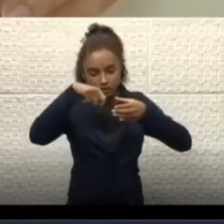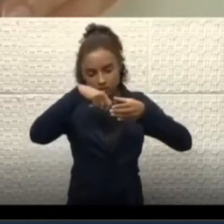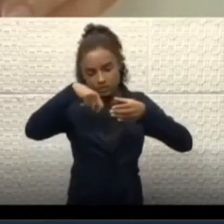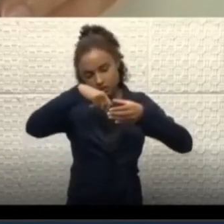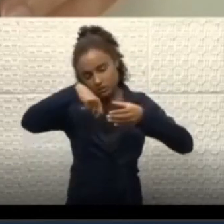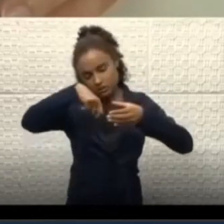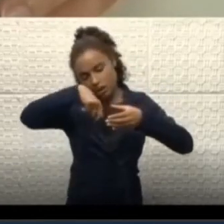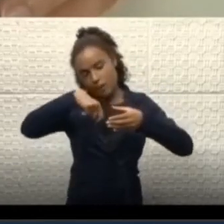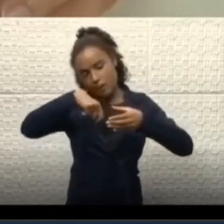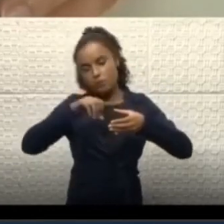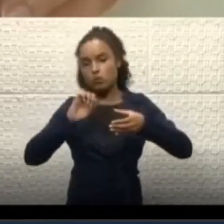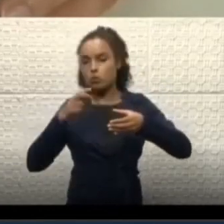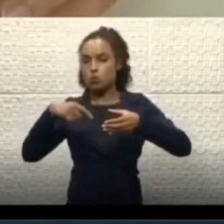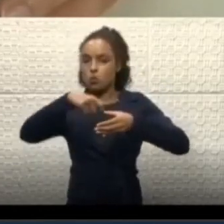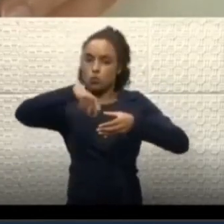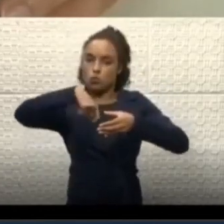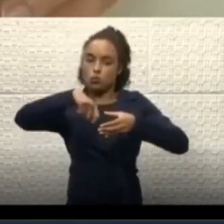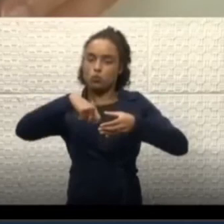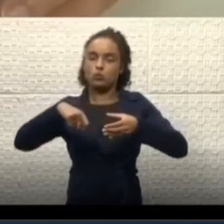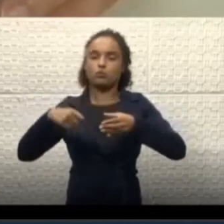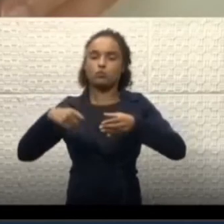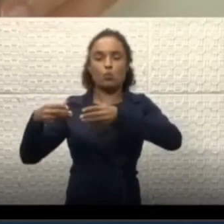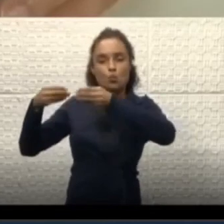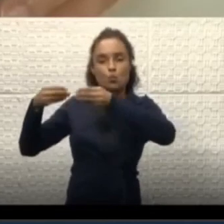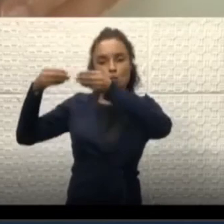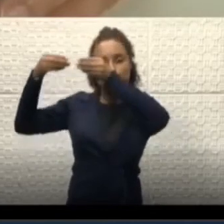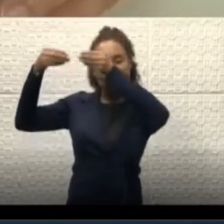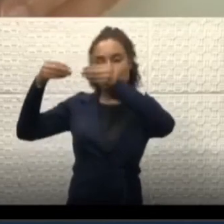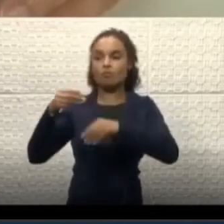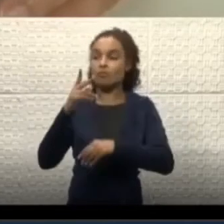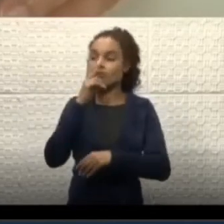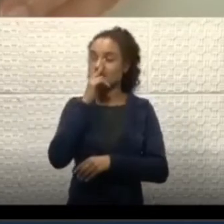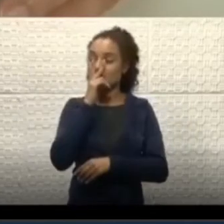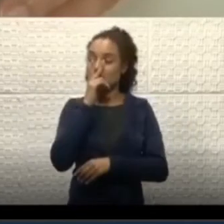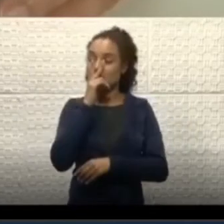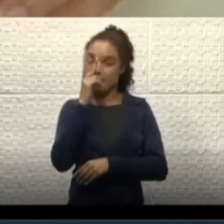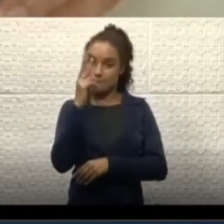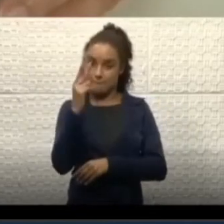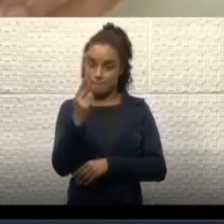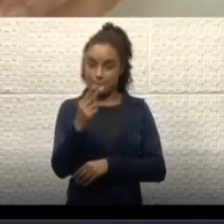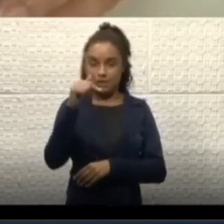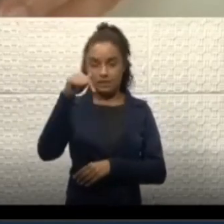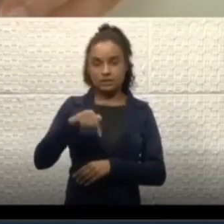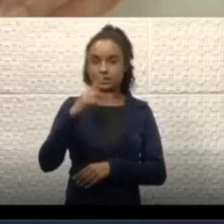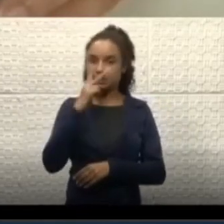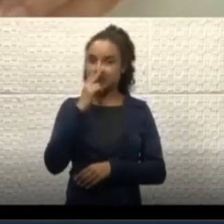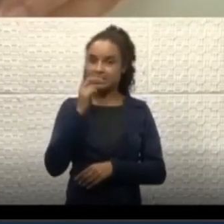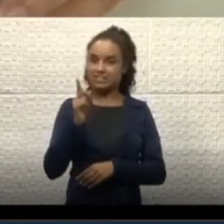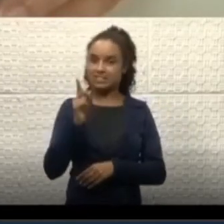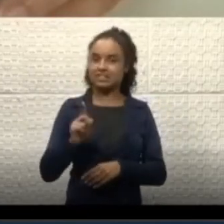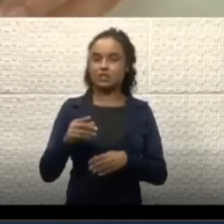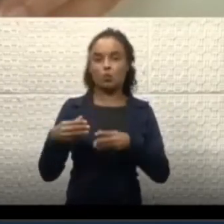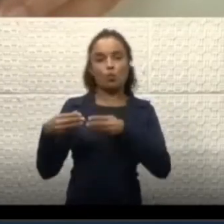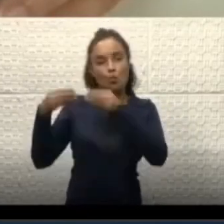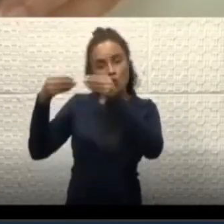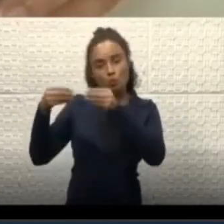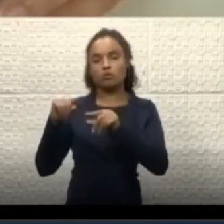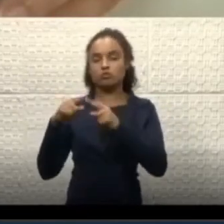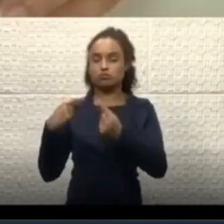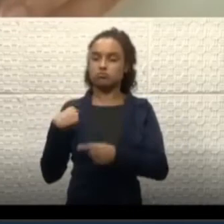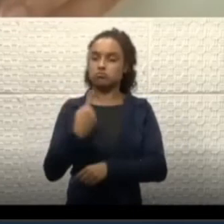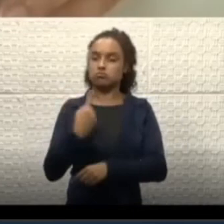do processo de filtração. Então vai aparecer que ele está... não vai parecer que ele está totalmente filtrado, mas ainda